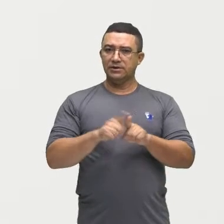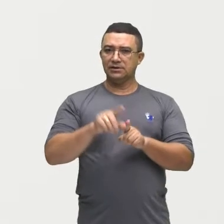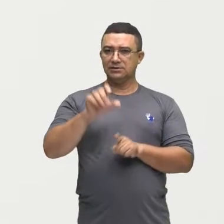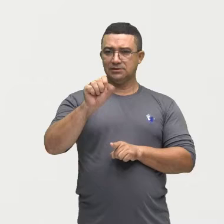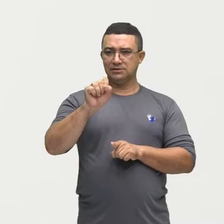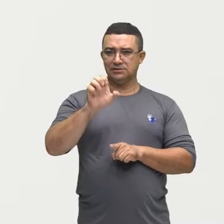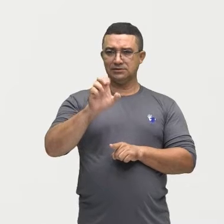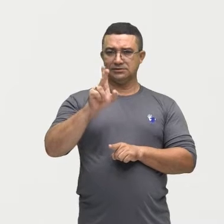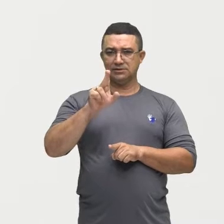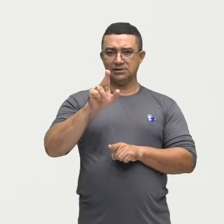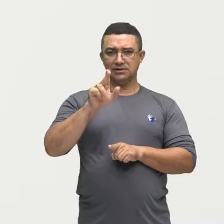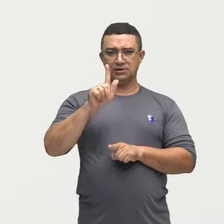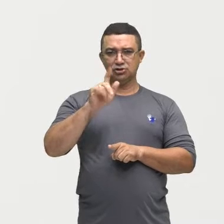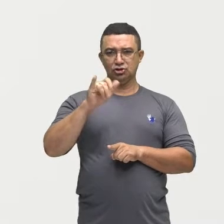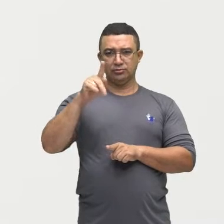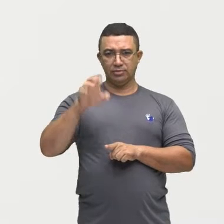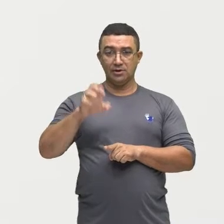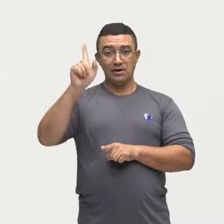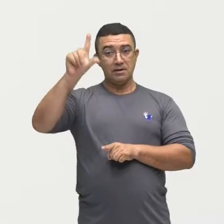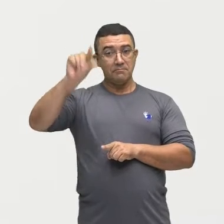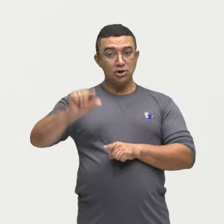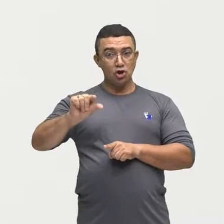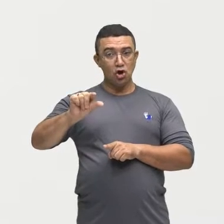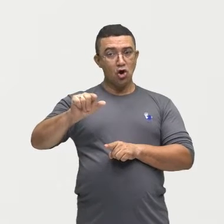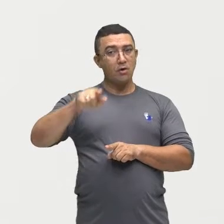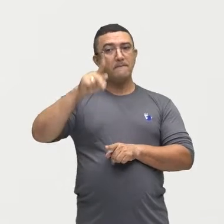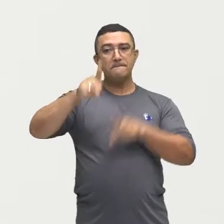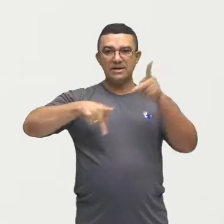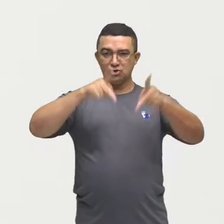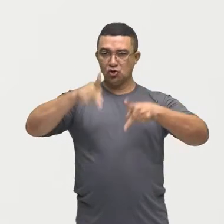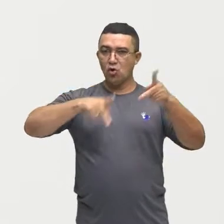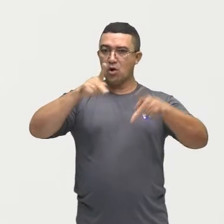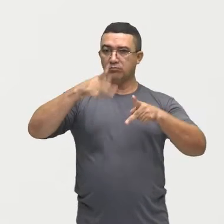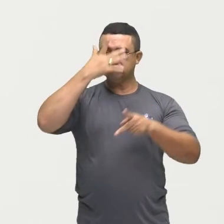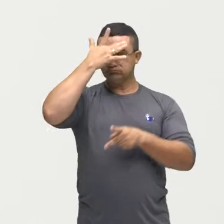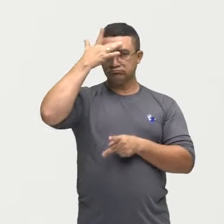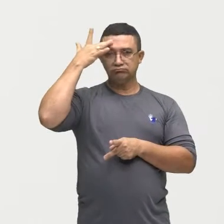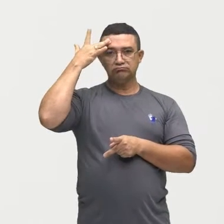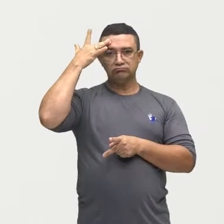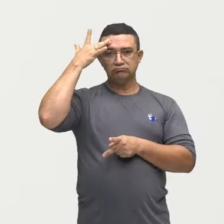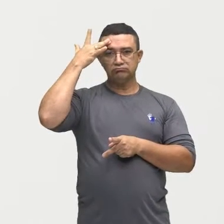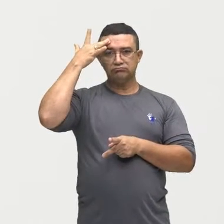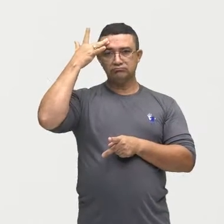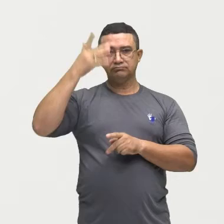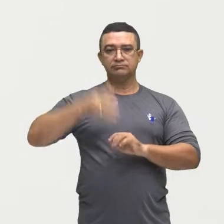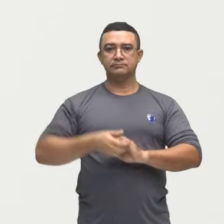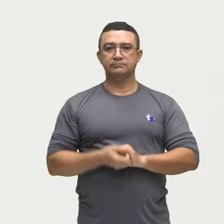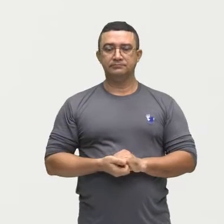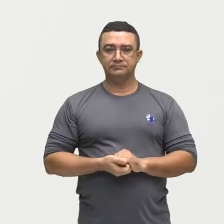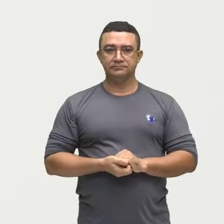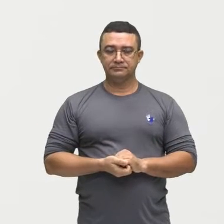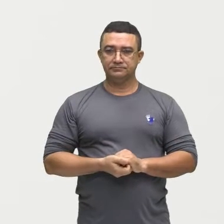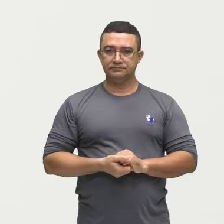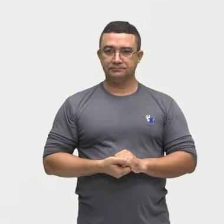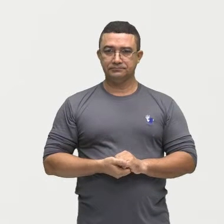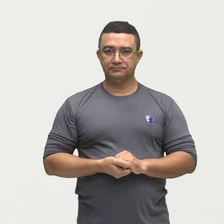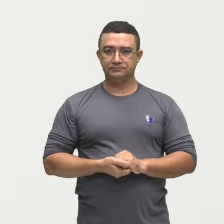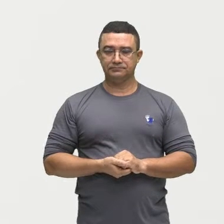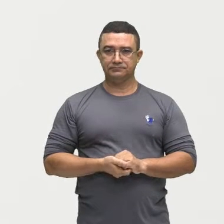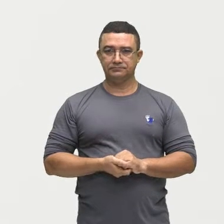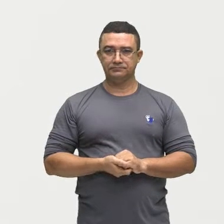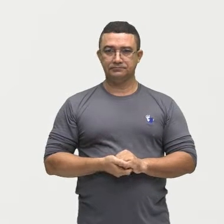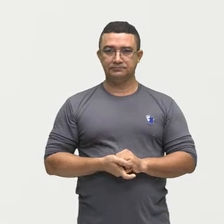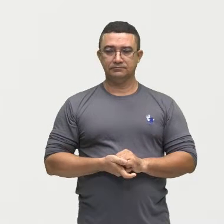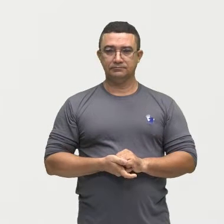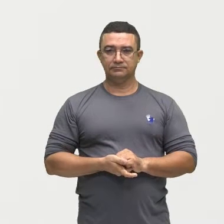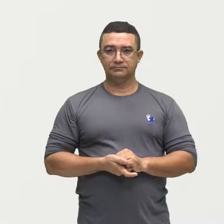Sergipe, ele já vai ter a menor população, né, que é a menor concentração populacional,